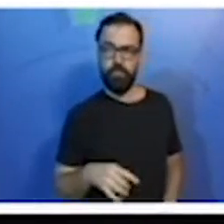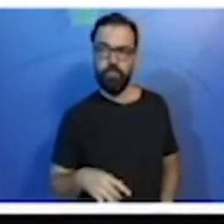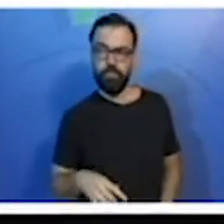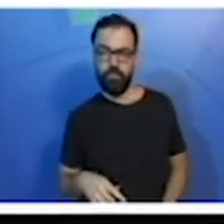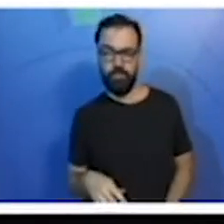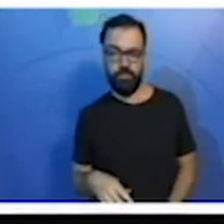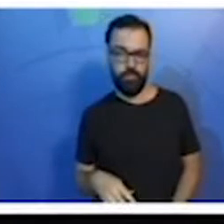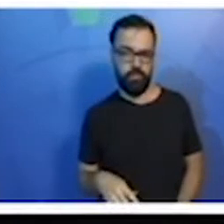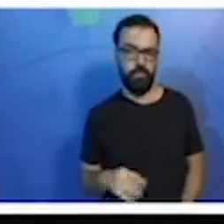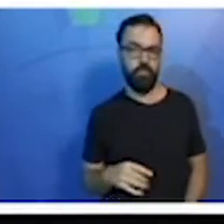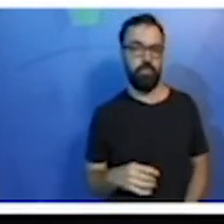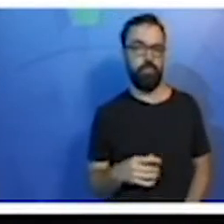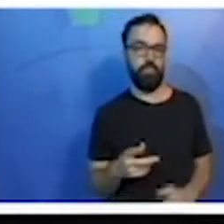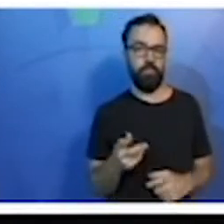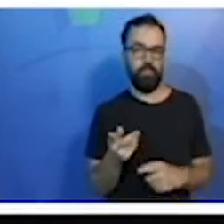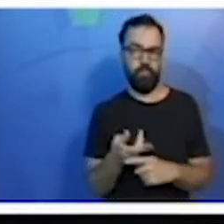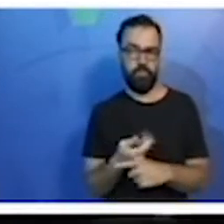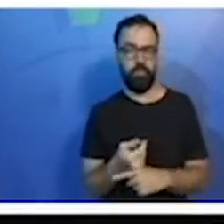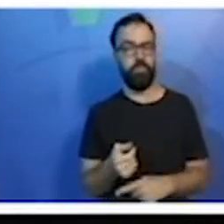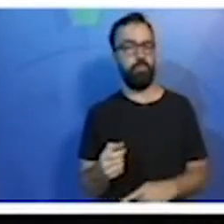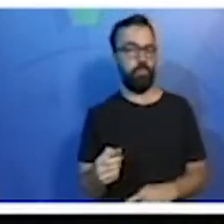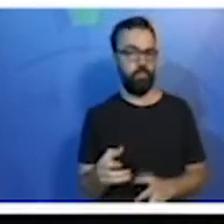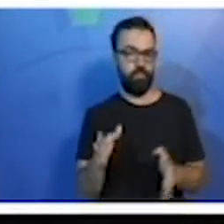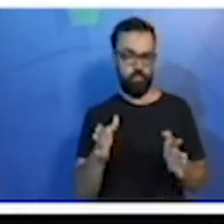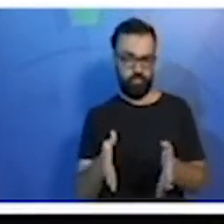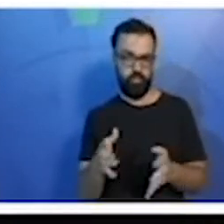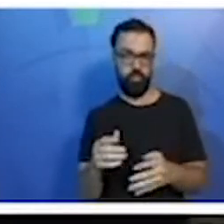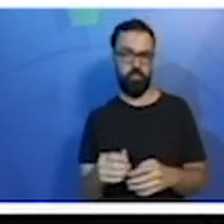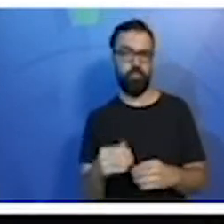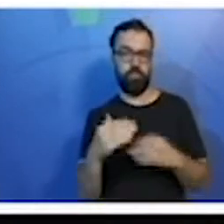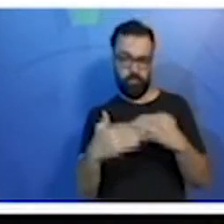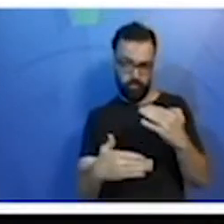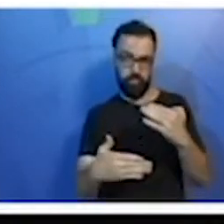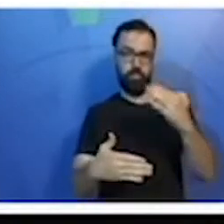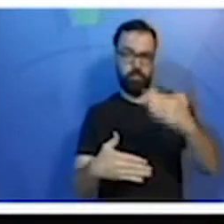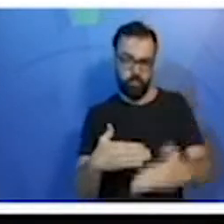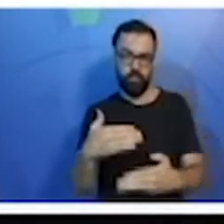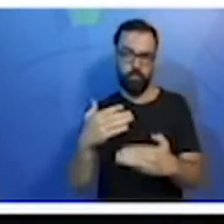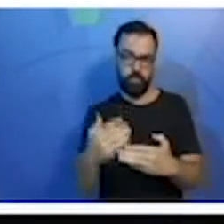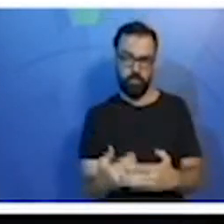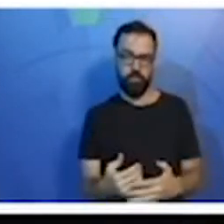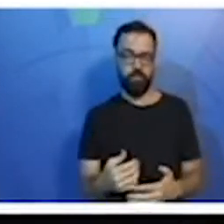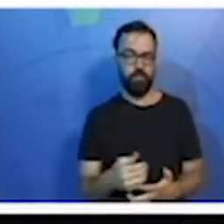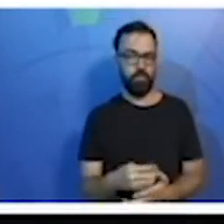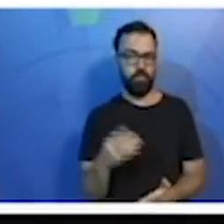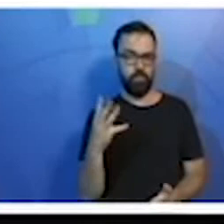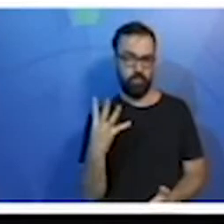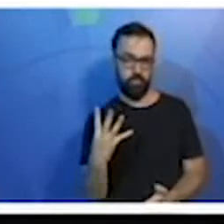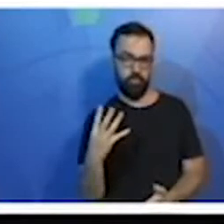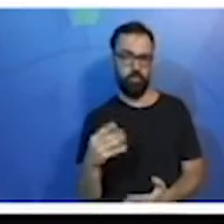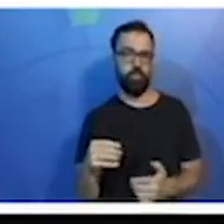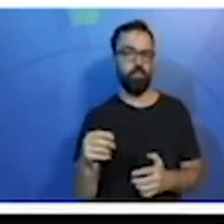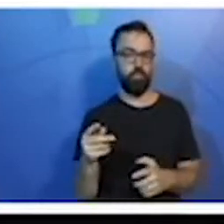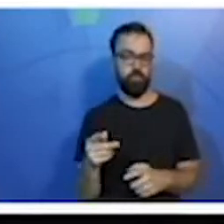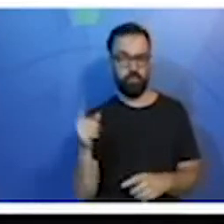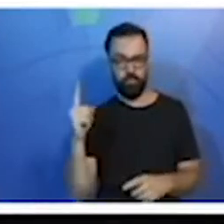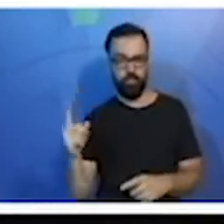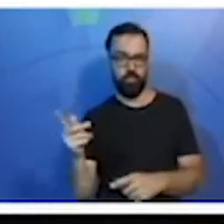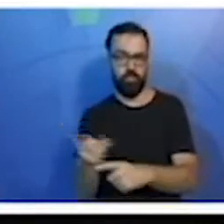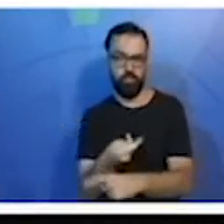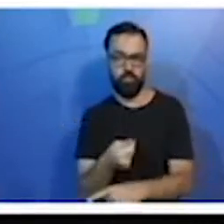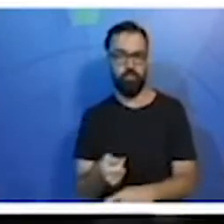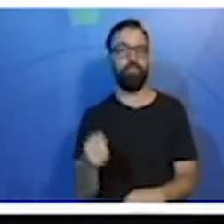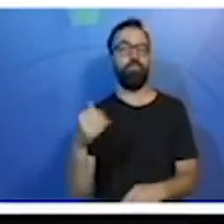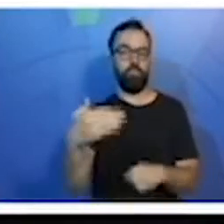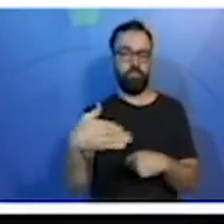feito por baterias Então vem aquele que vencer aquela bateria passa para a próxima fase tão estilo de mata mata então são quatro aquele que vence e passa para a